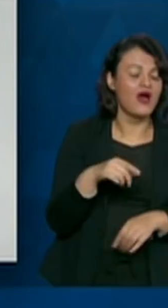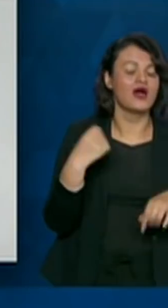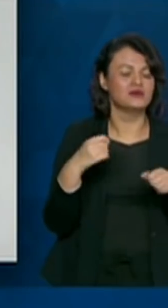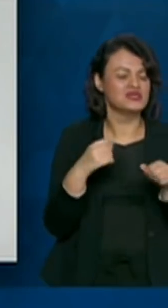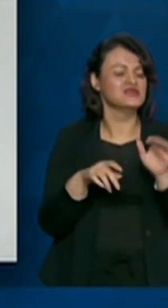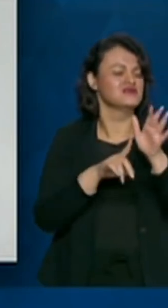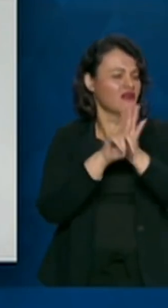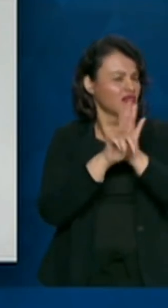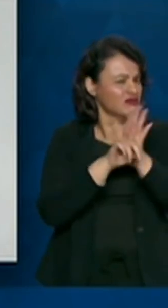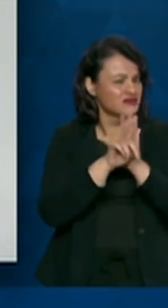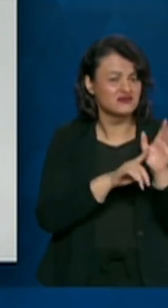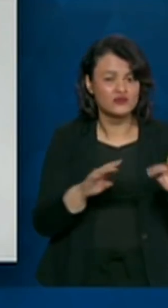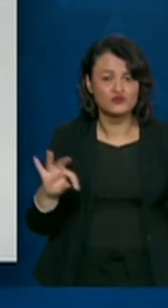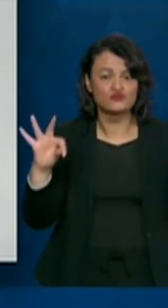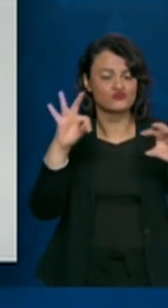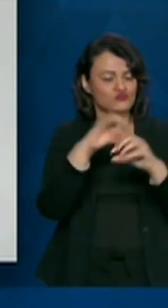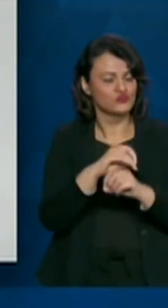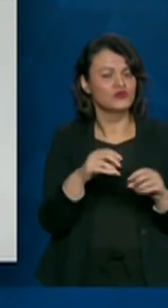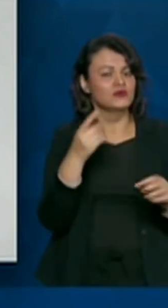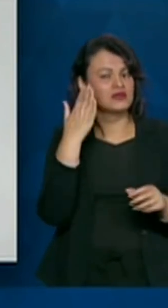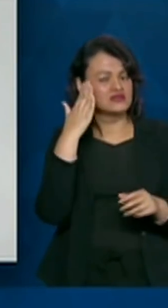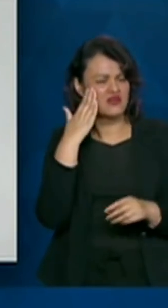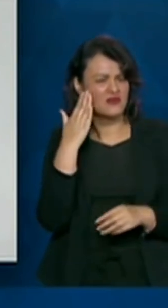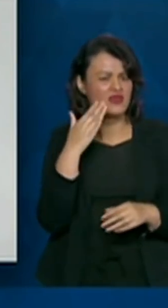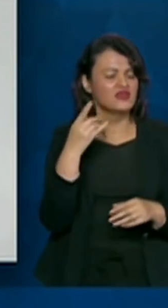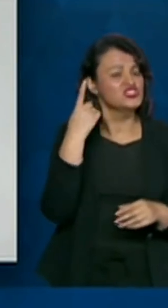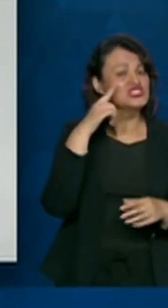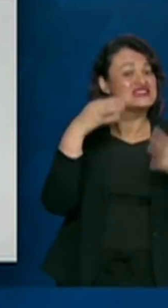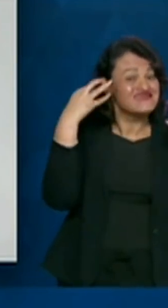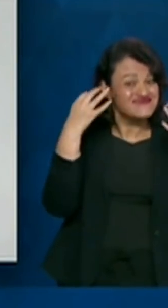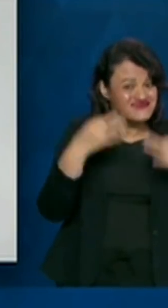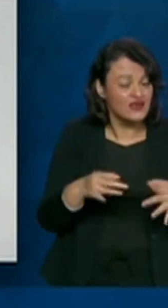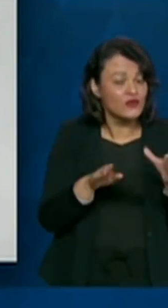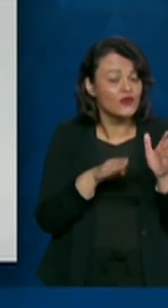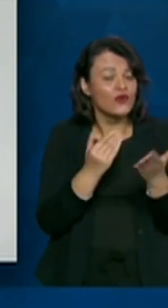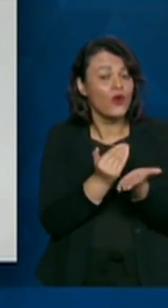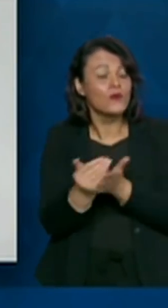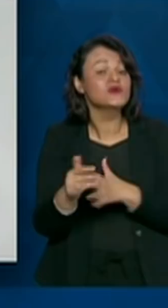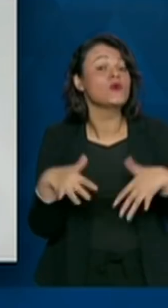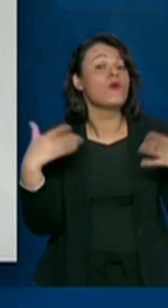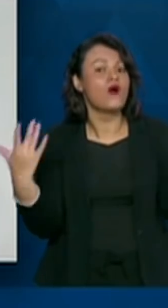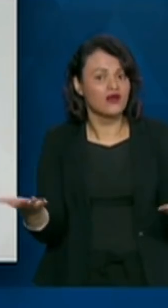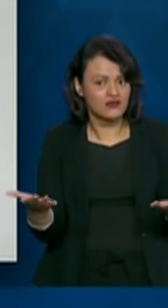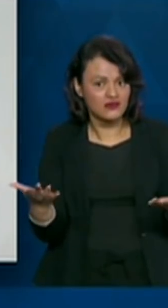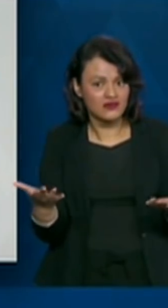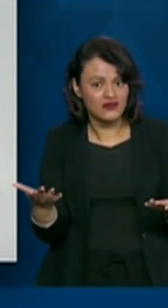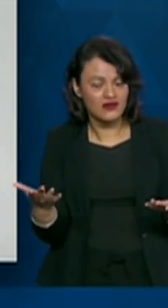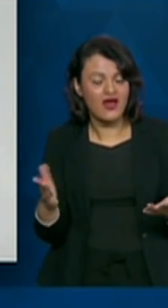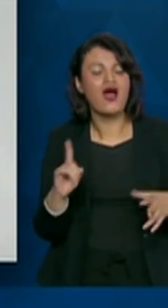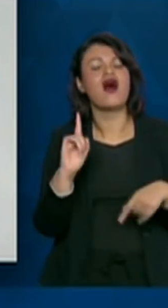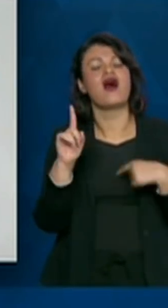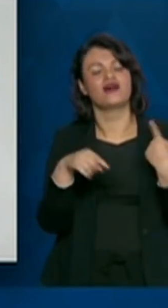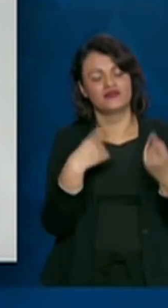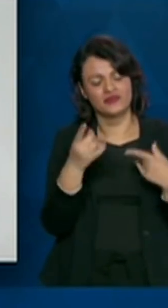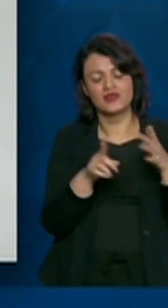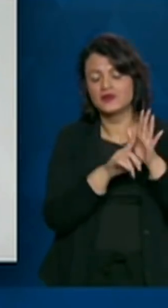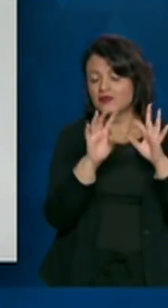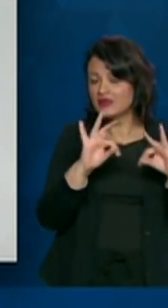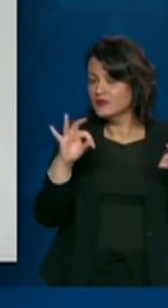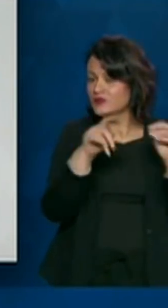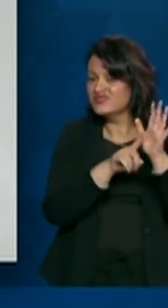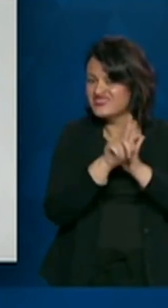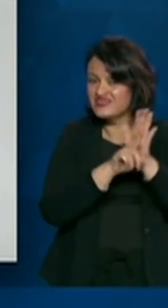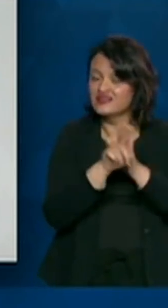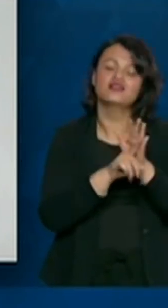análise e de verificação dos dados, para que aí sim a gente possa com base em todo o processo